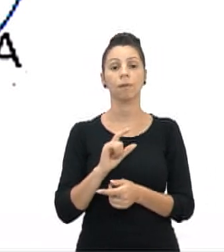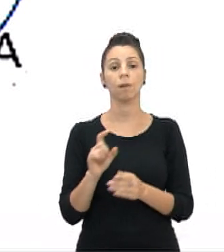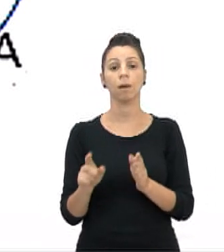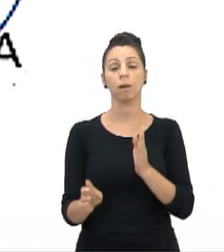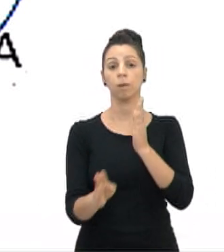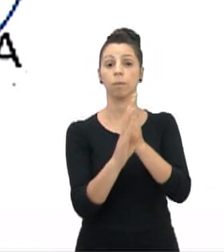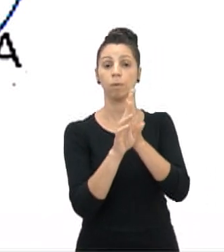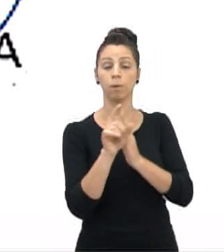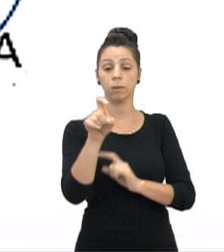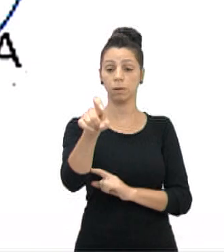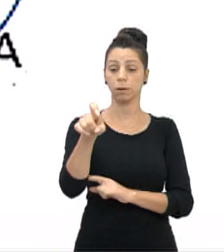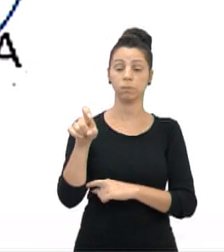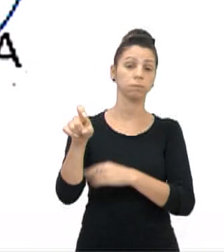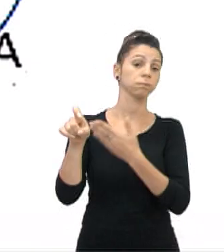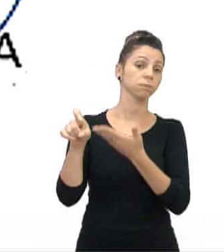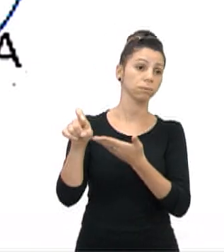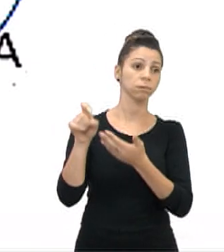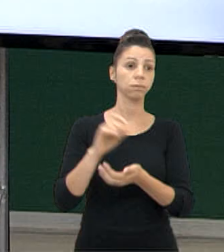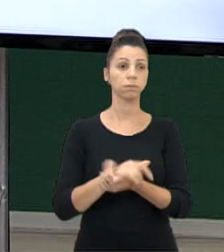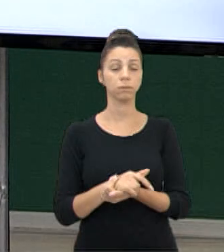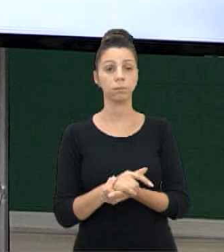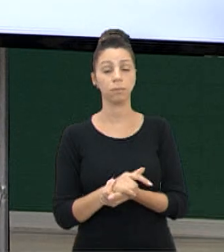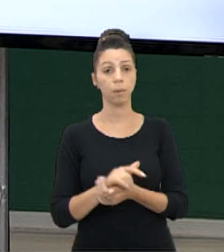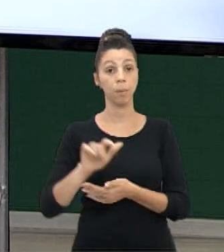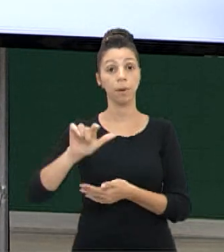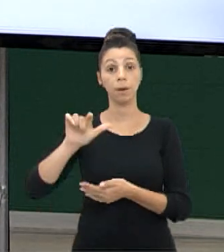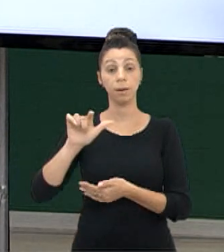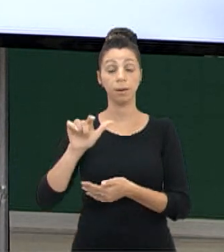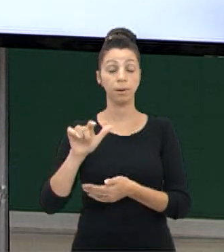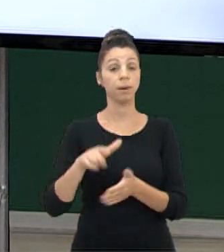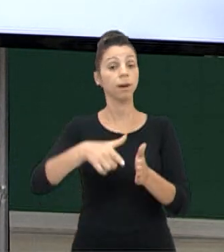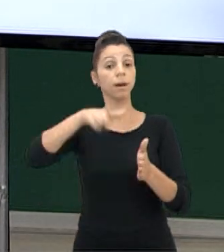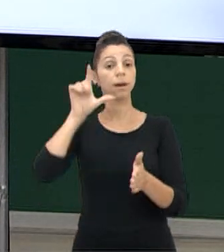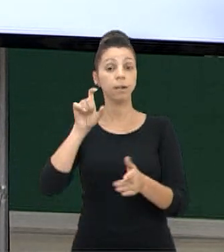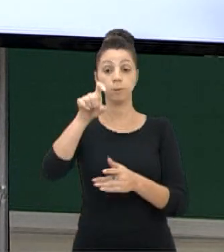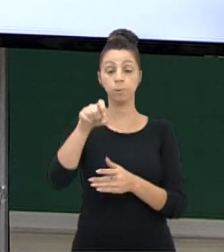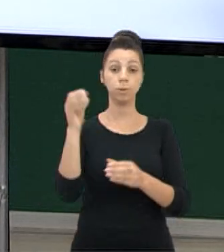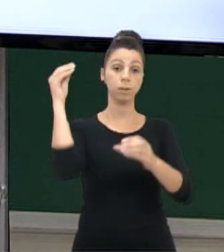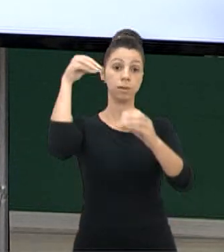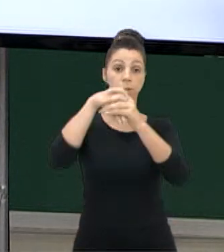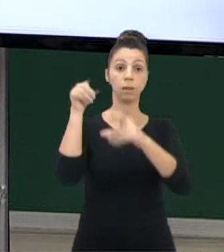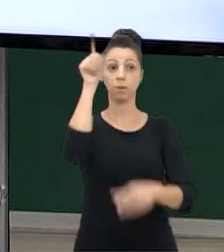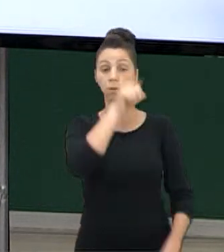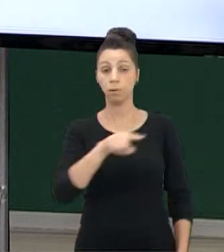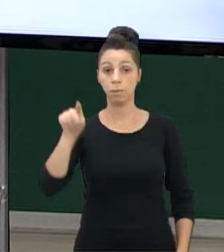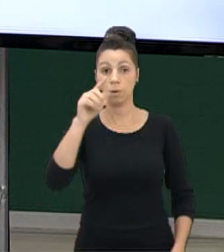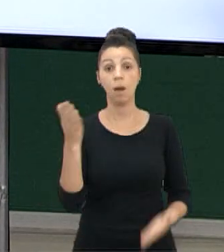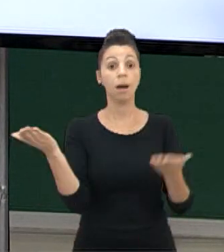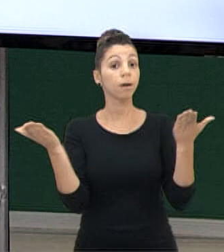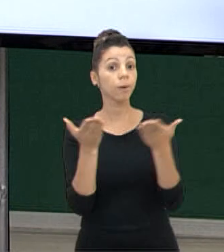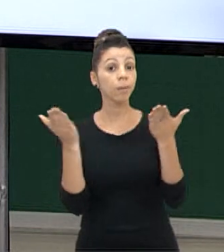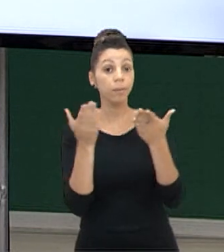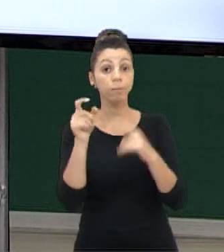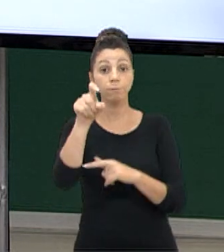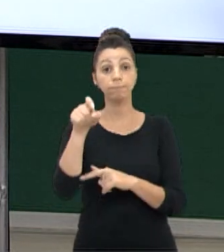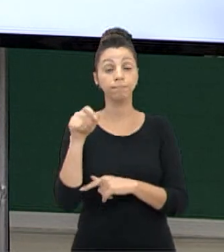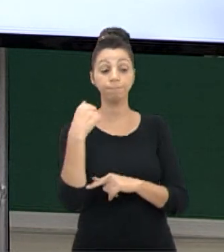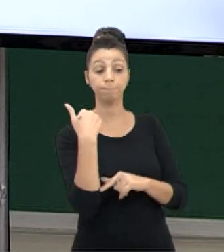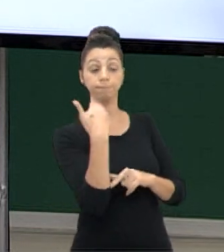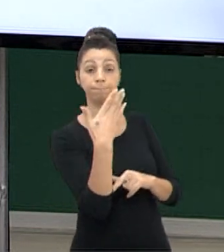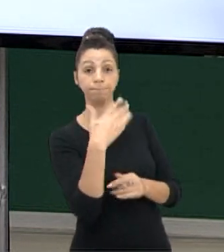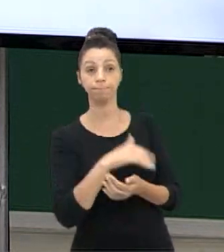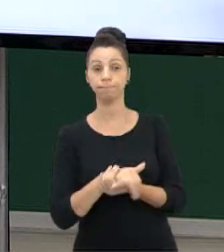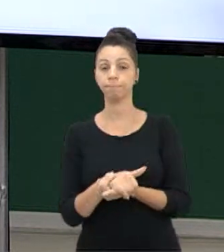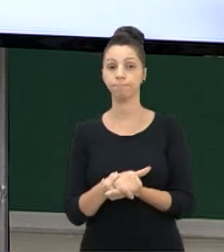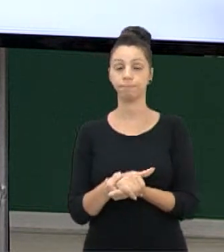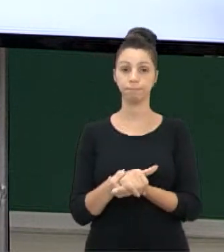x. Veja, antes o nosso x estava aqui dentro, não é verdade? Agora o nosso x está aqui fora. Quando ele está lá dentro,